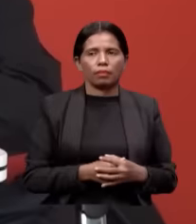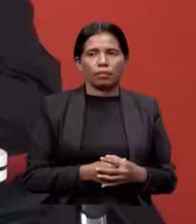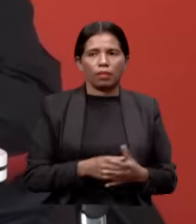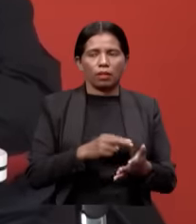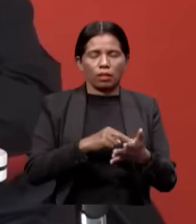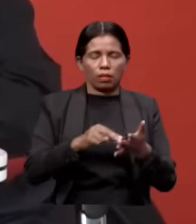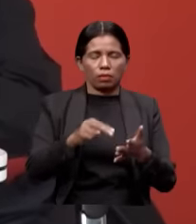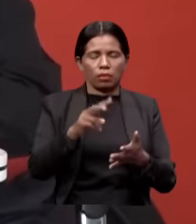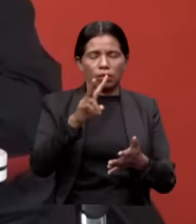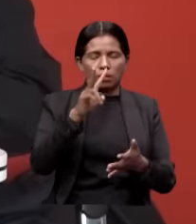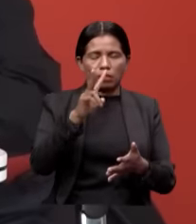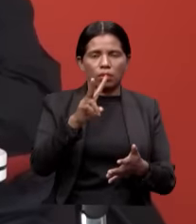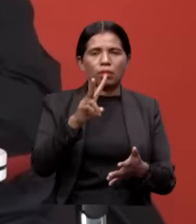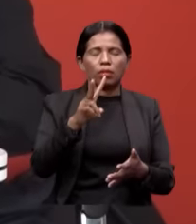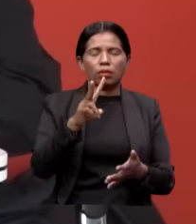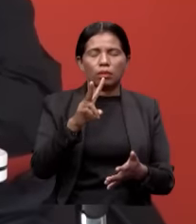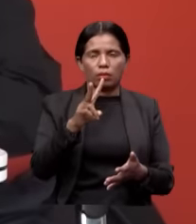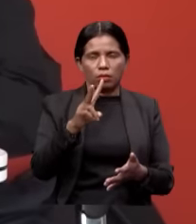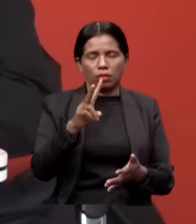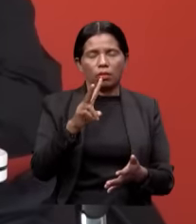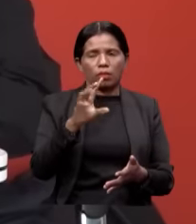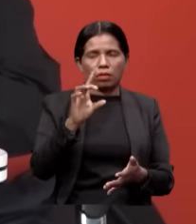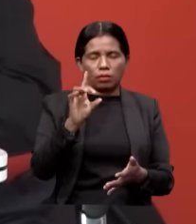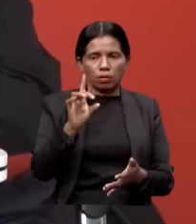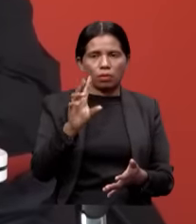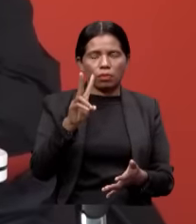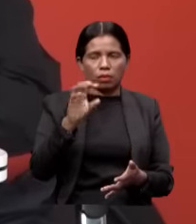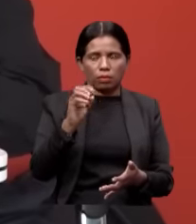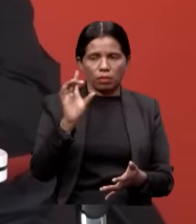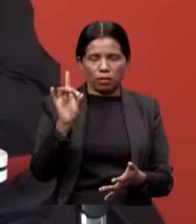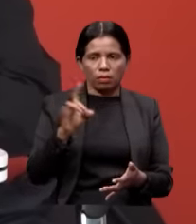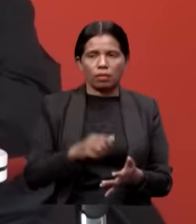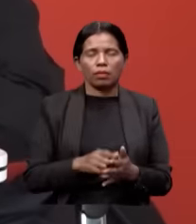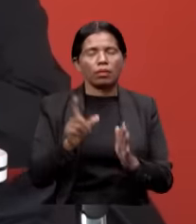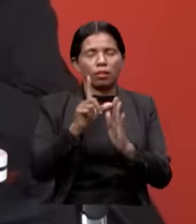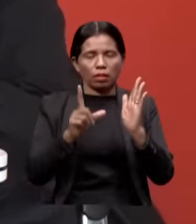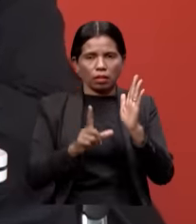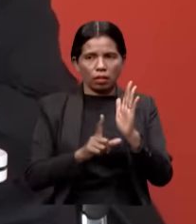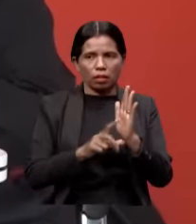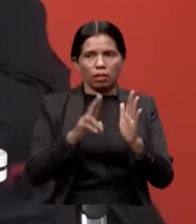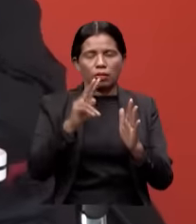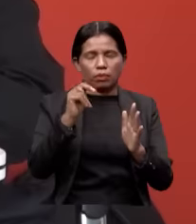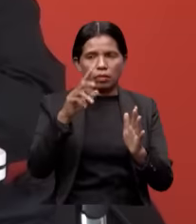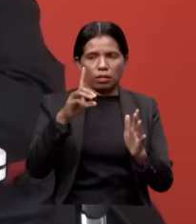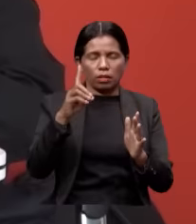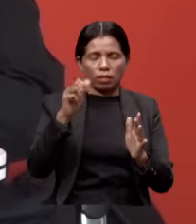8 2008 ne hate tensne nomo si have lei untait mos